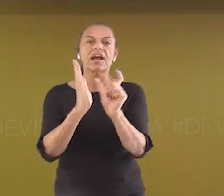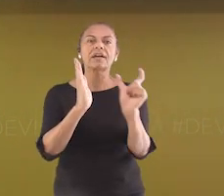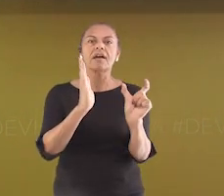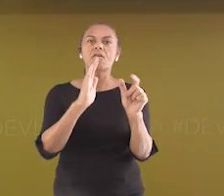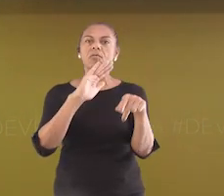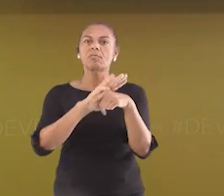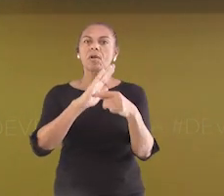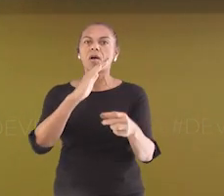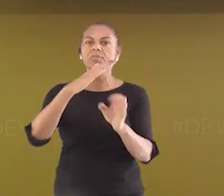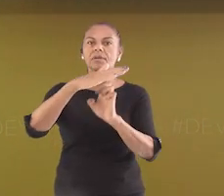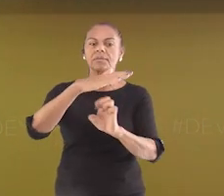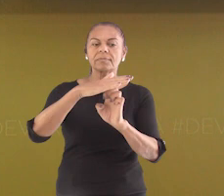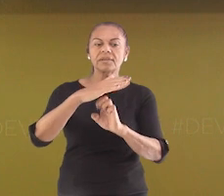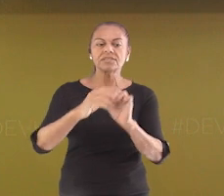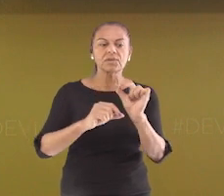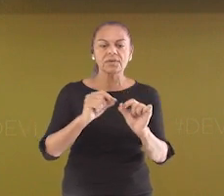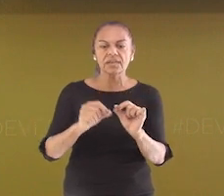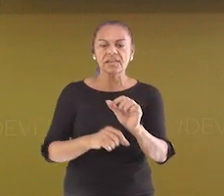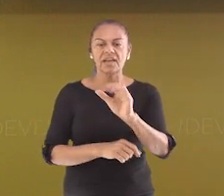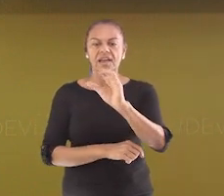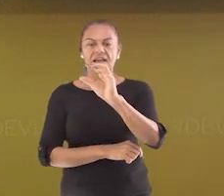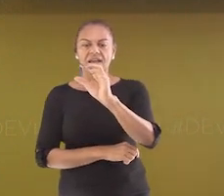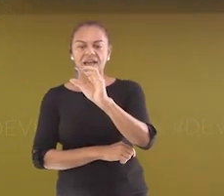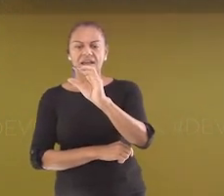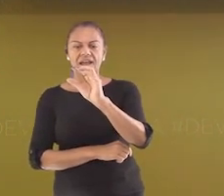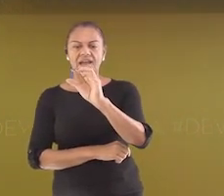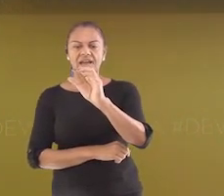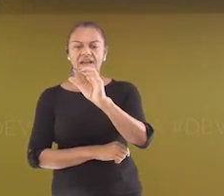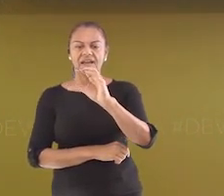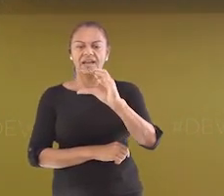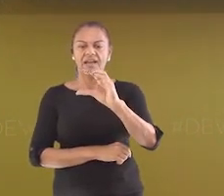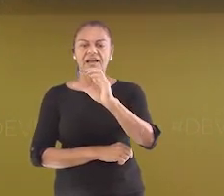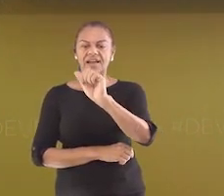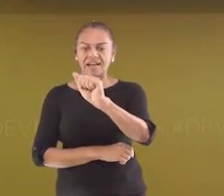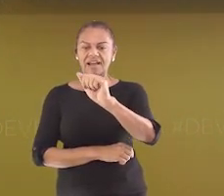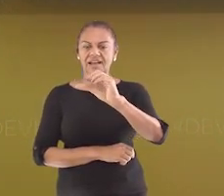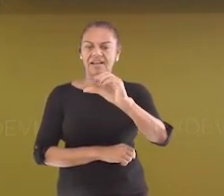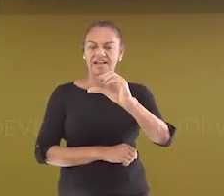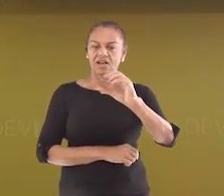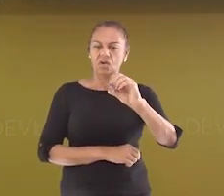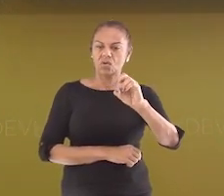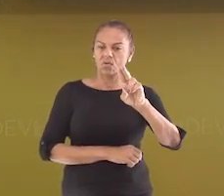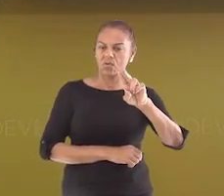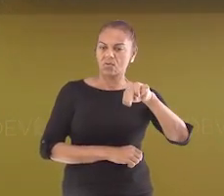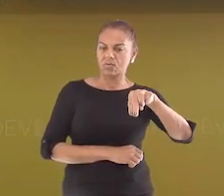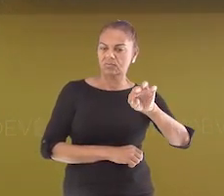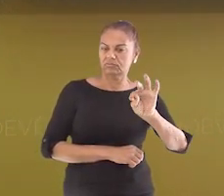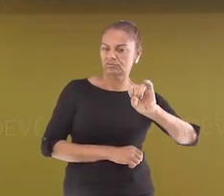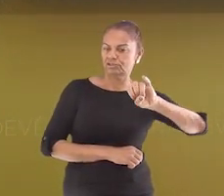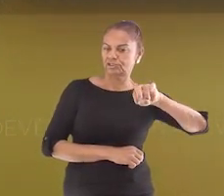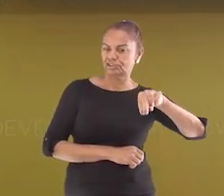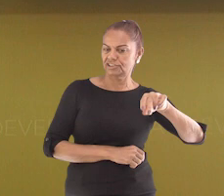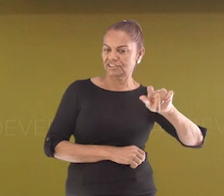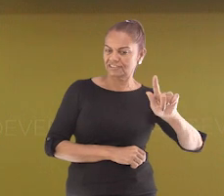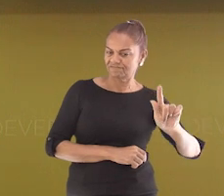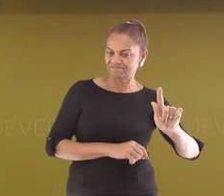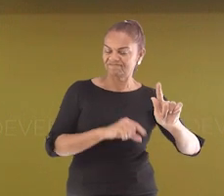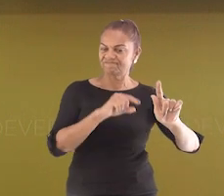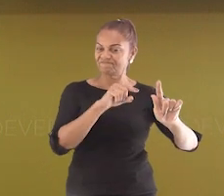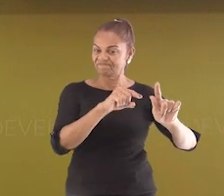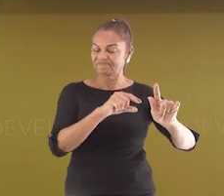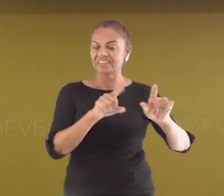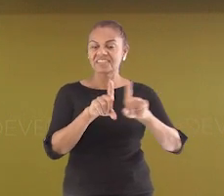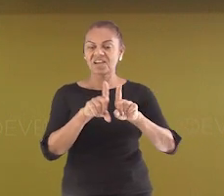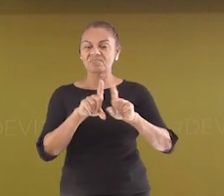essa aqui, accounting, e também CEO. Na